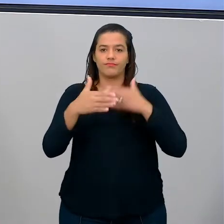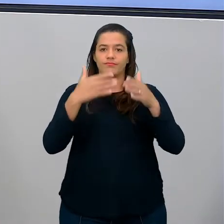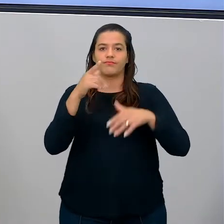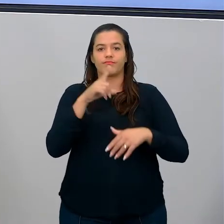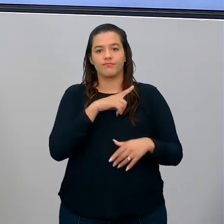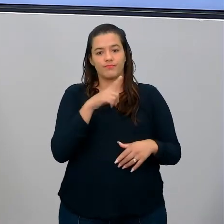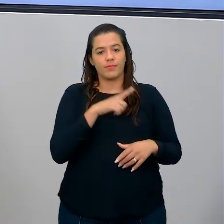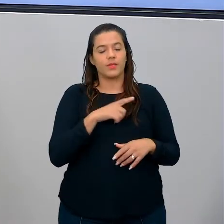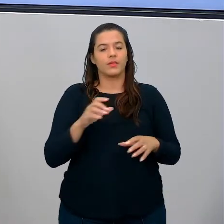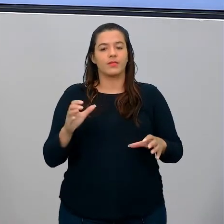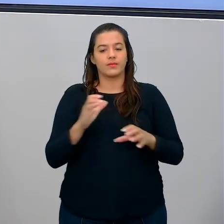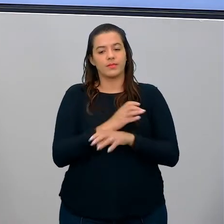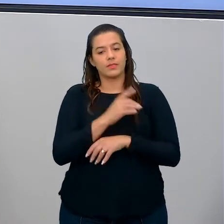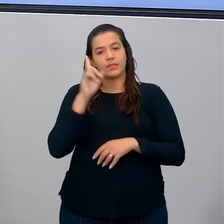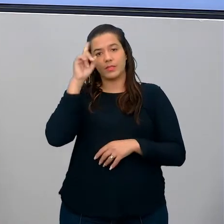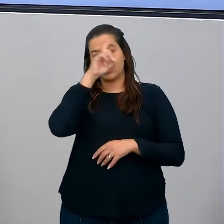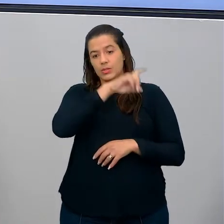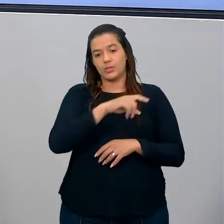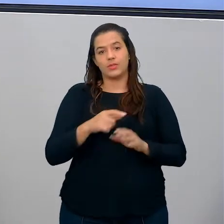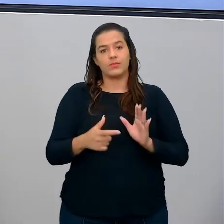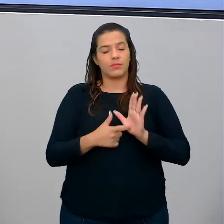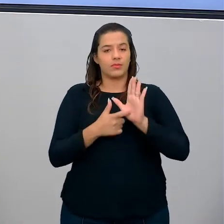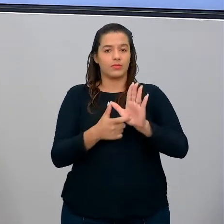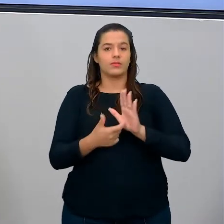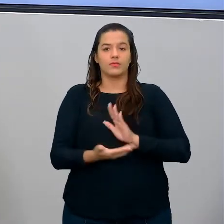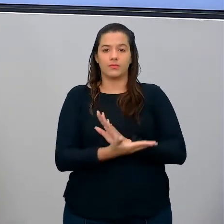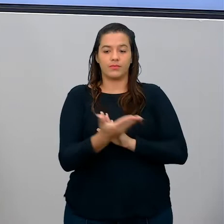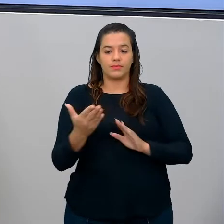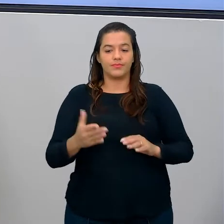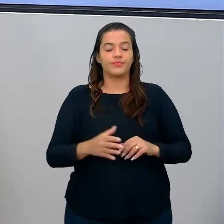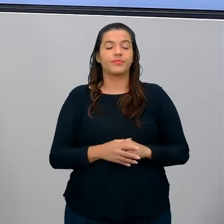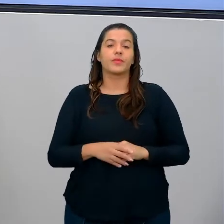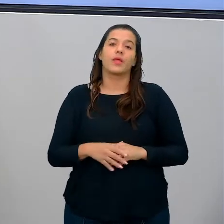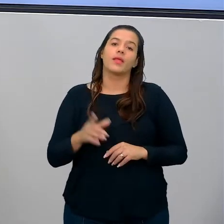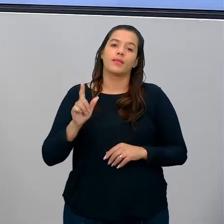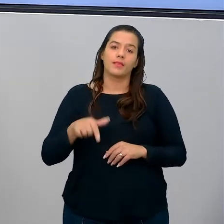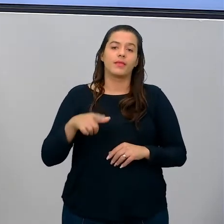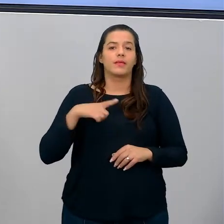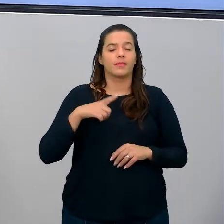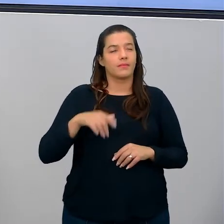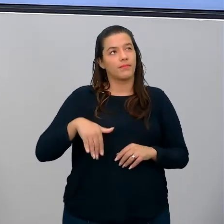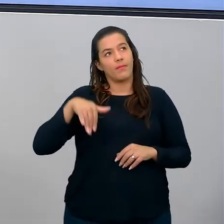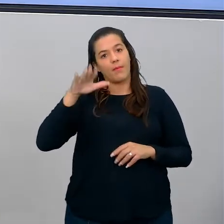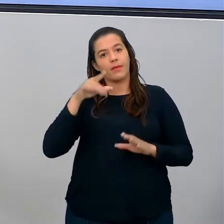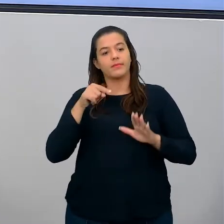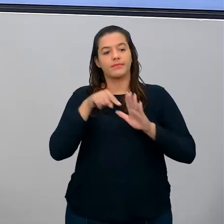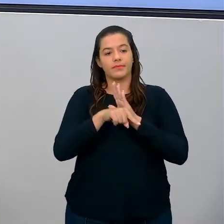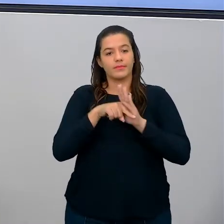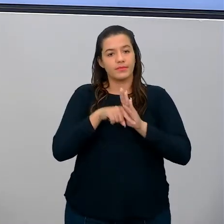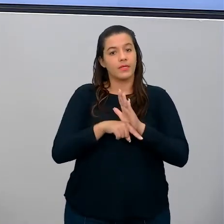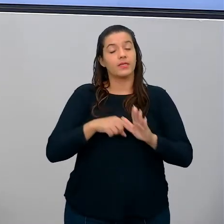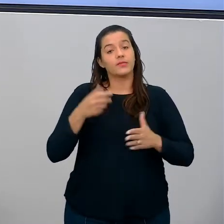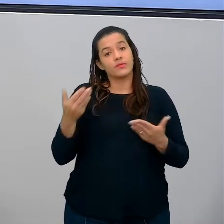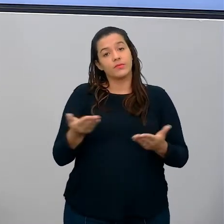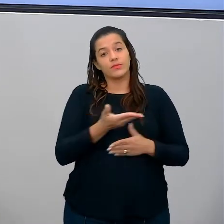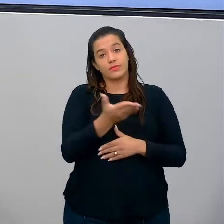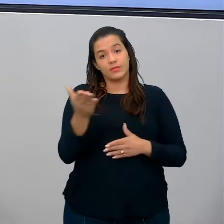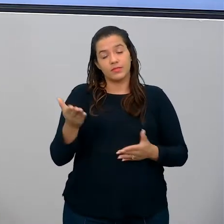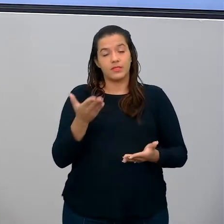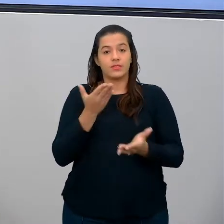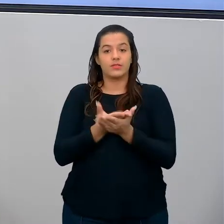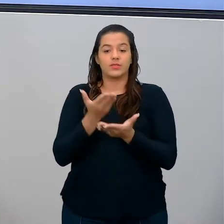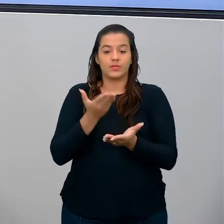bem complexo, mas que a gente está trazendo aqui para vocês. Claro que ele é muito mais investigado quando vocês estudam